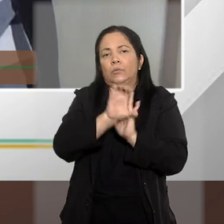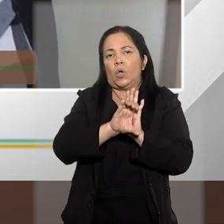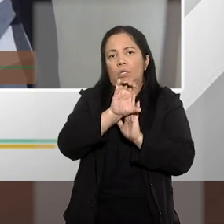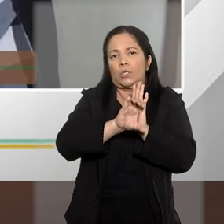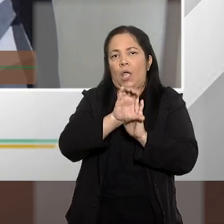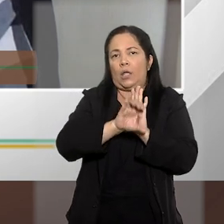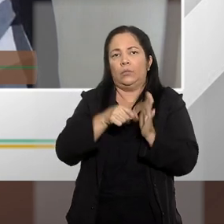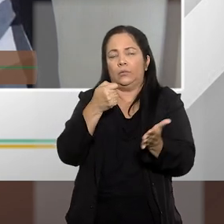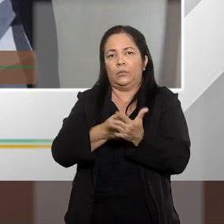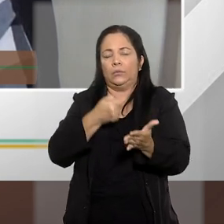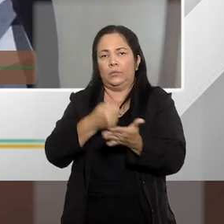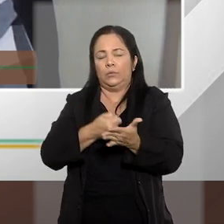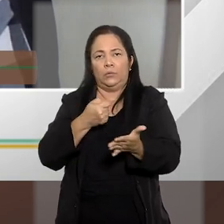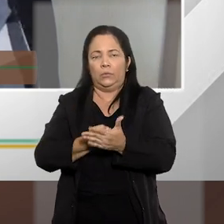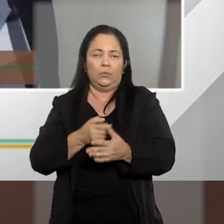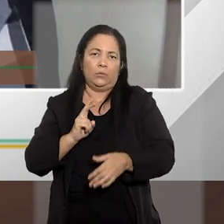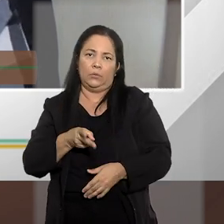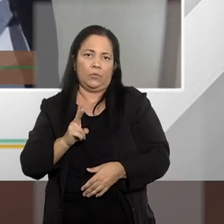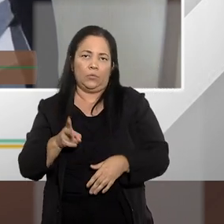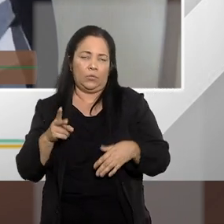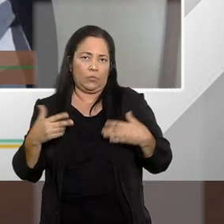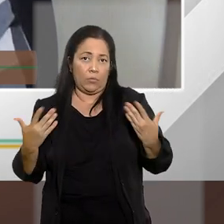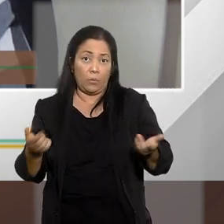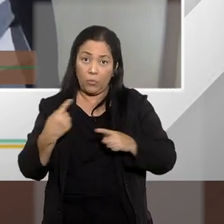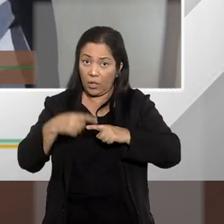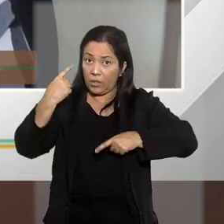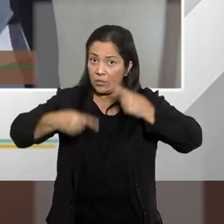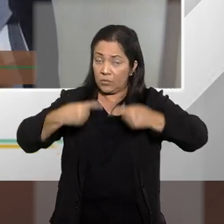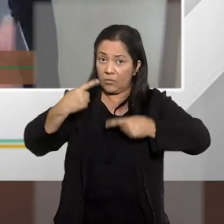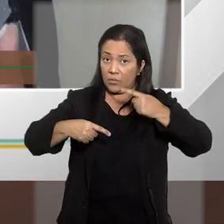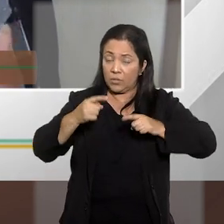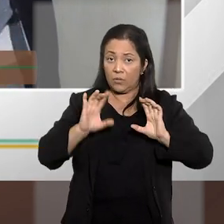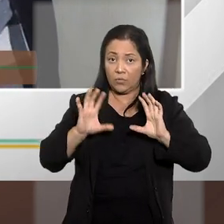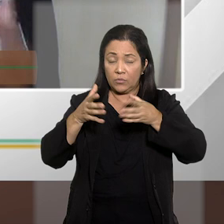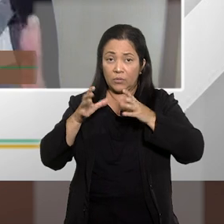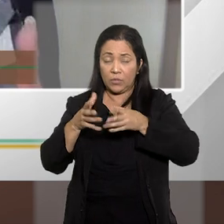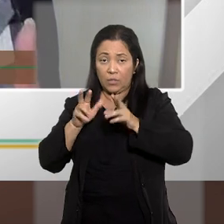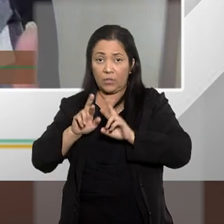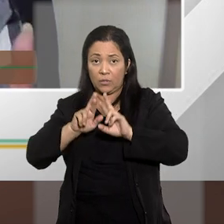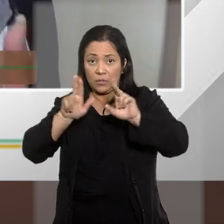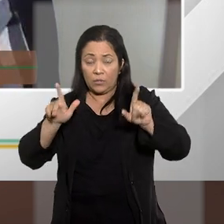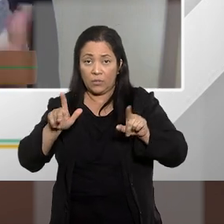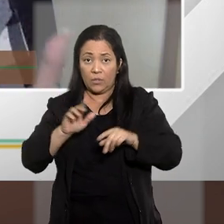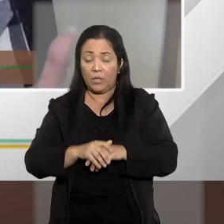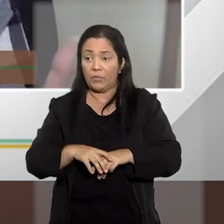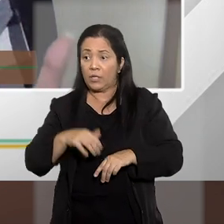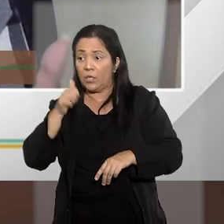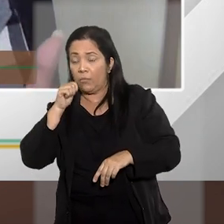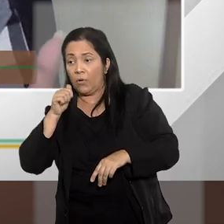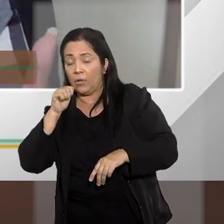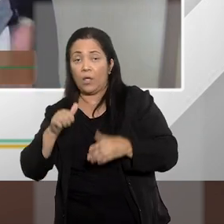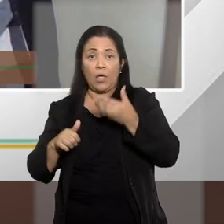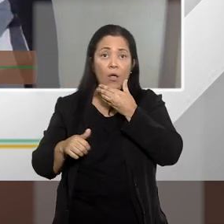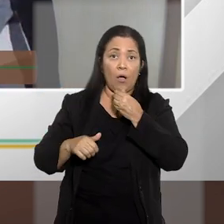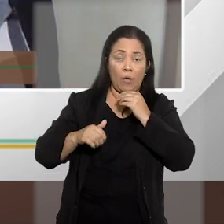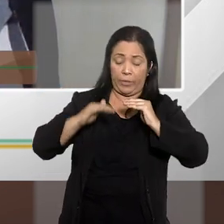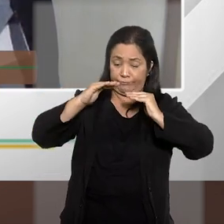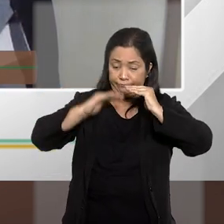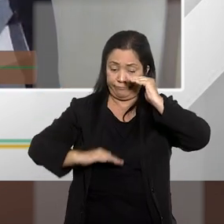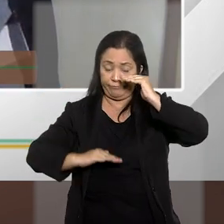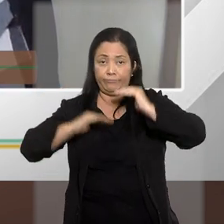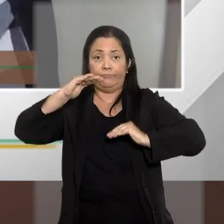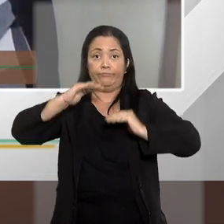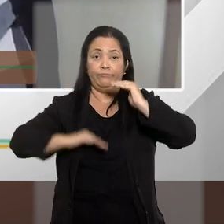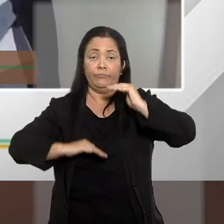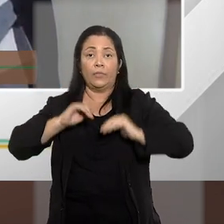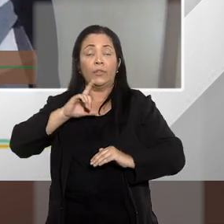classe, de direitos. Então, tem um desequilíbrio social entre homens e mulheres, a gente reconhece isso, tem